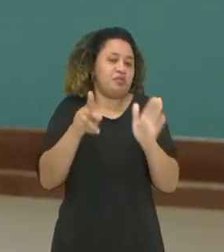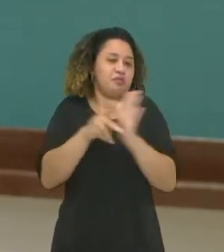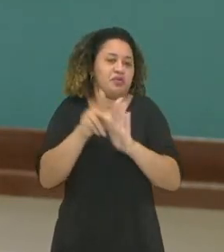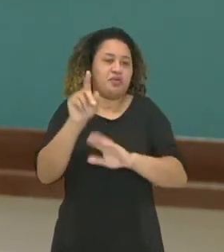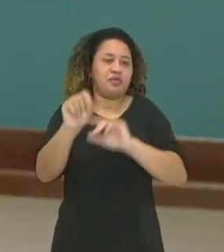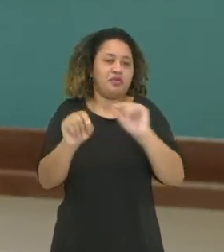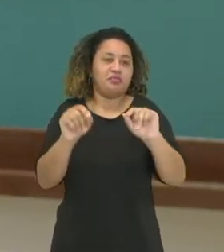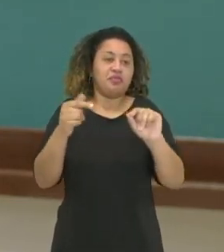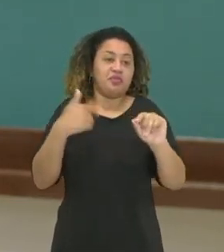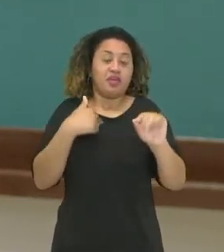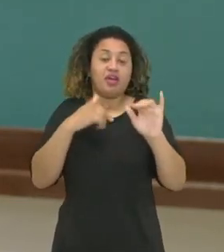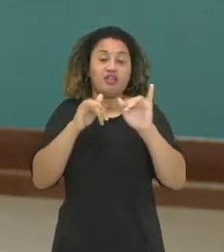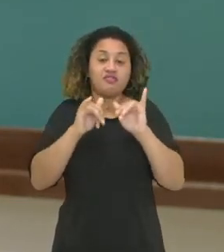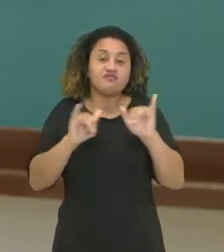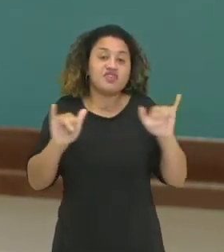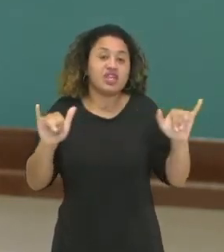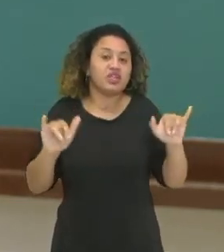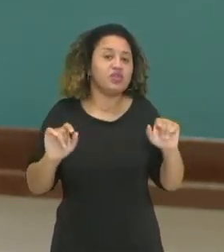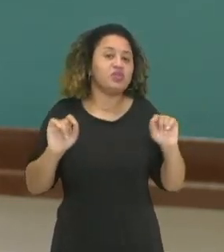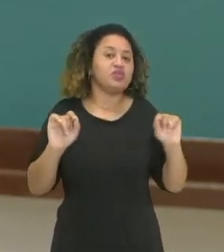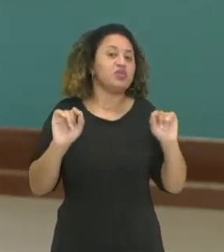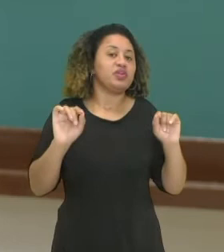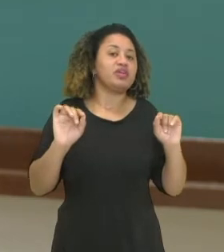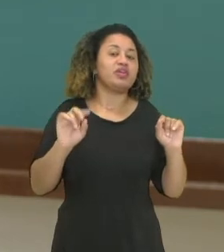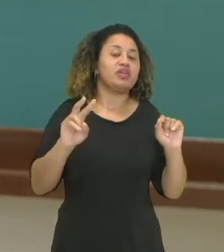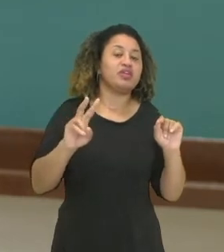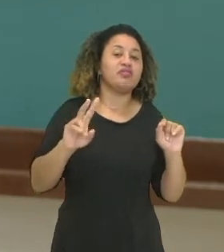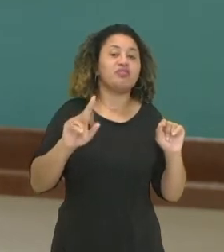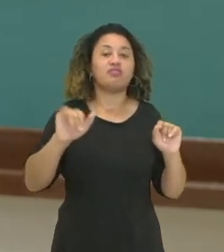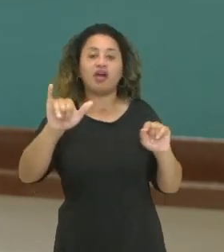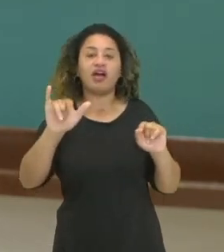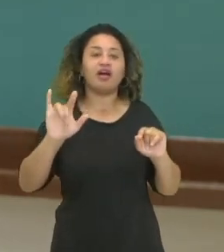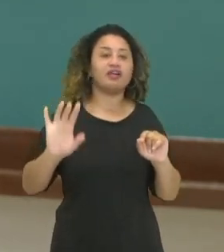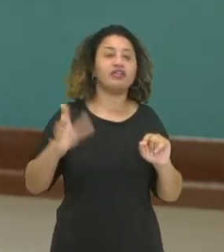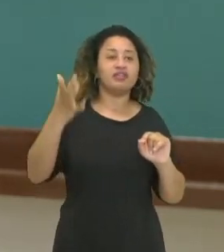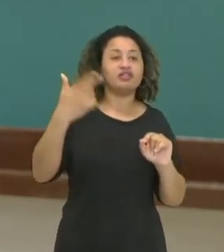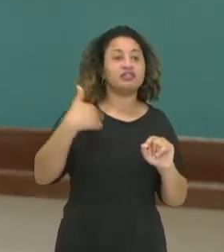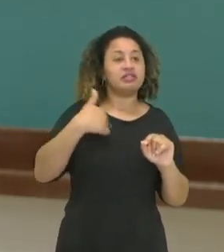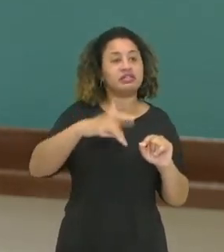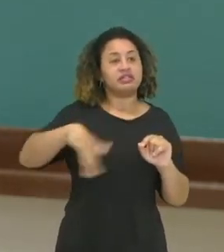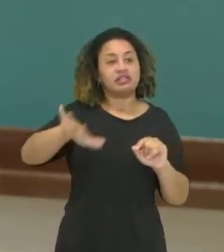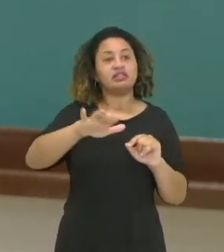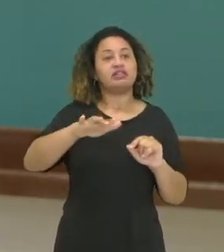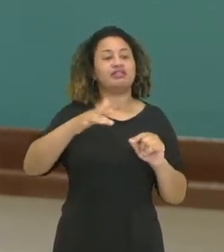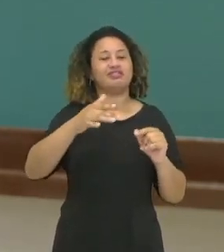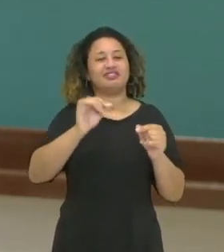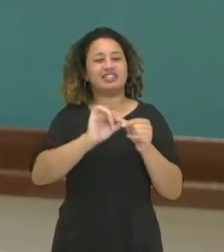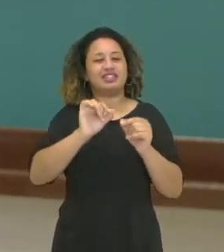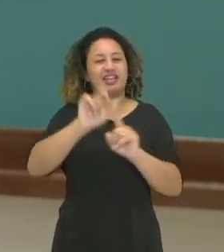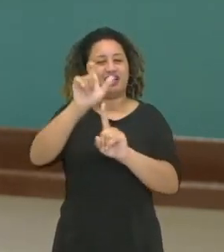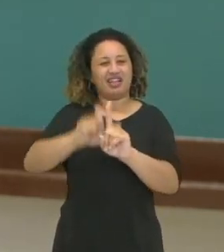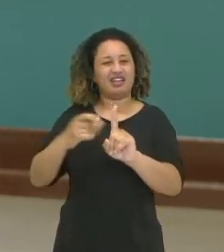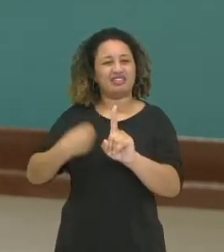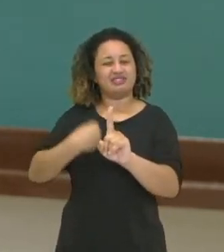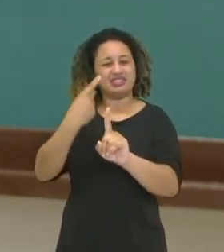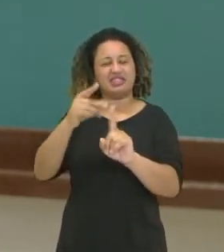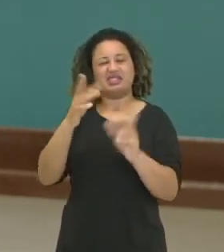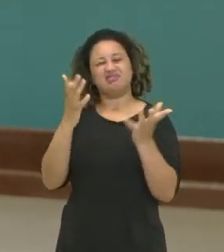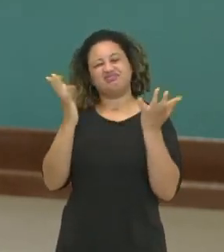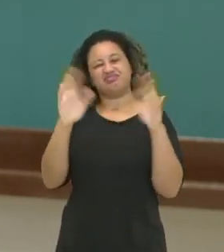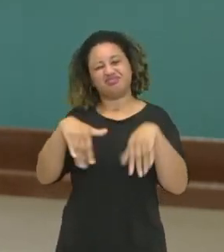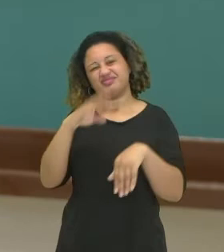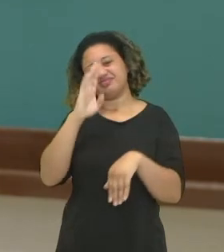de prenúncios, né, que vão balizar a vida da personagem. Então, qual ou quais